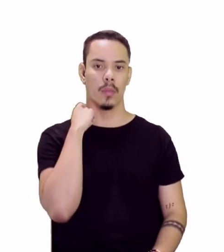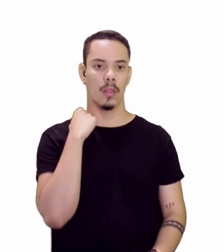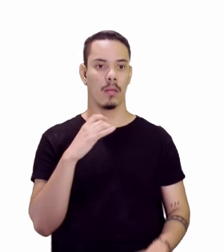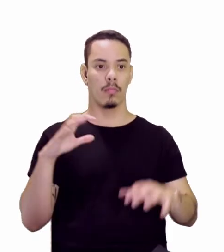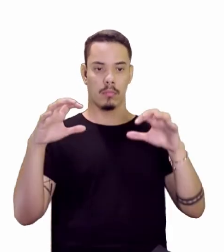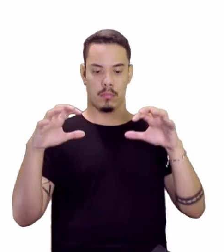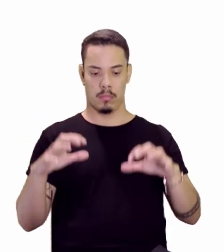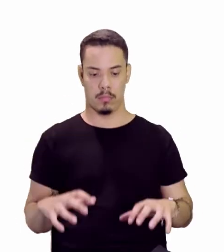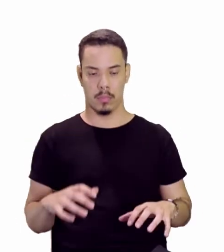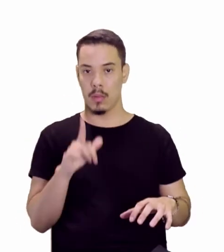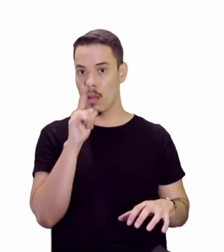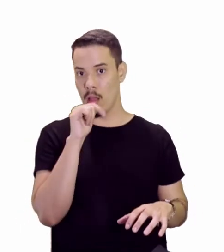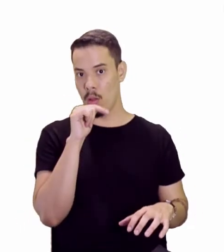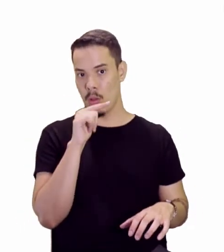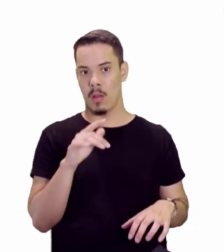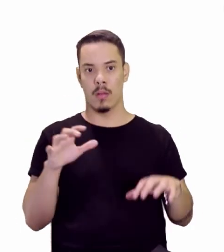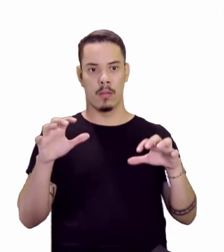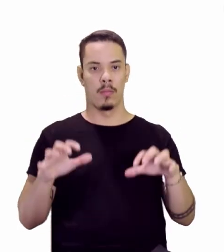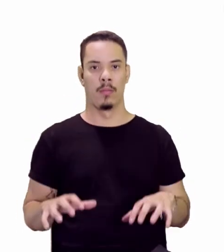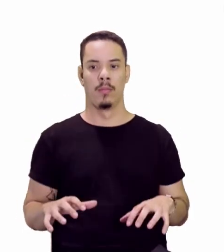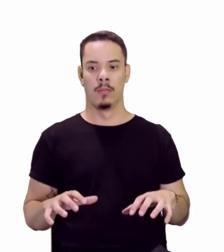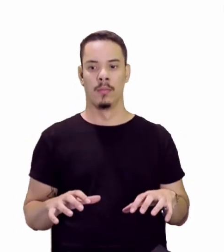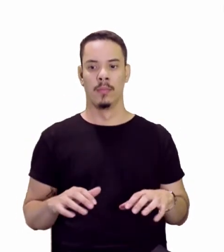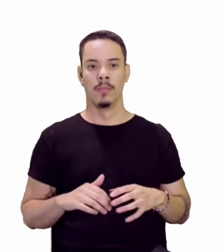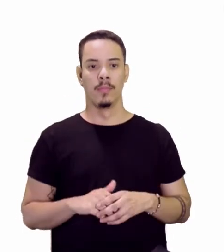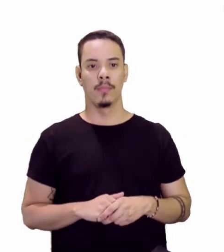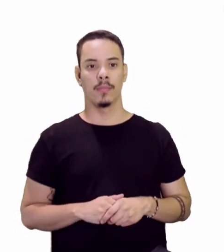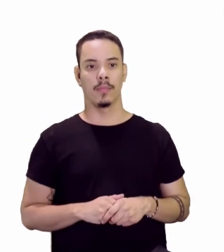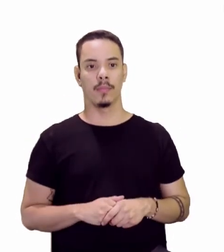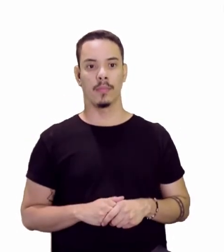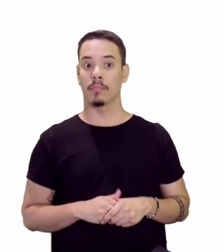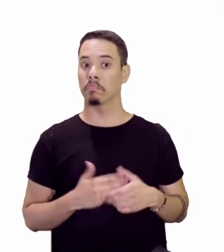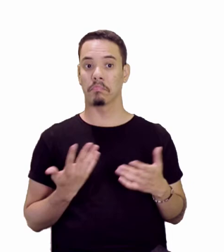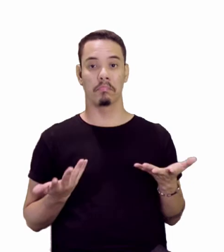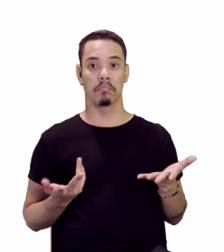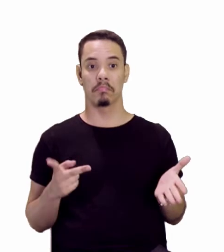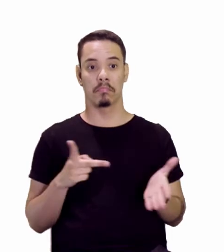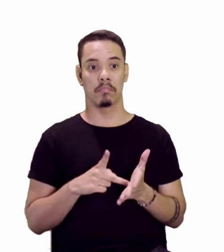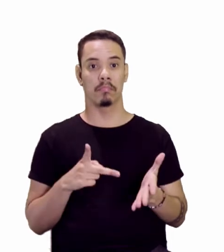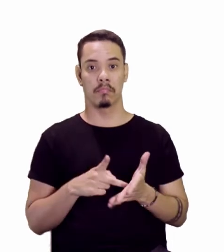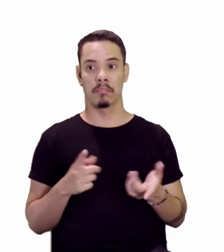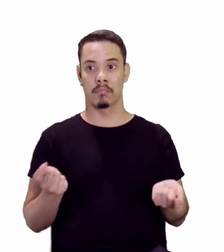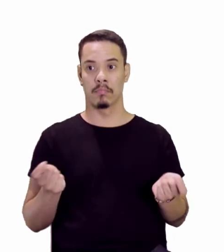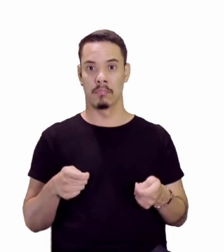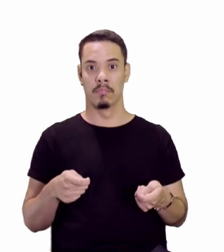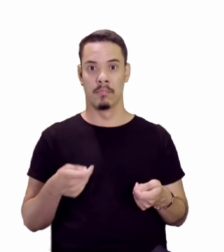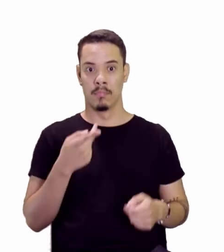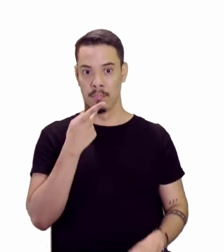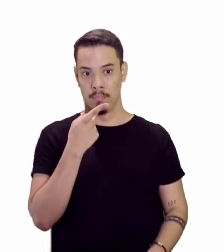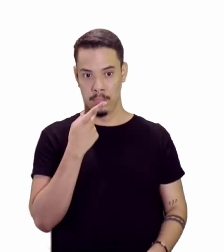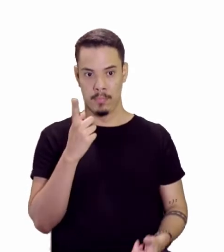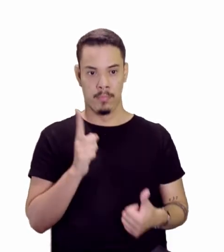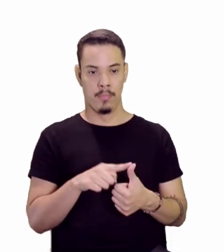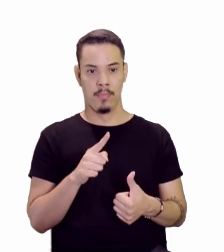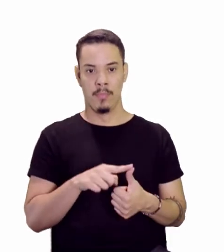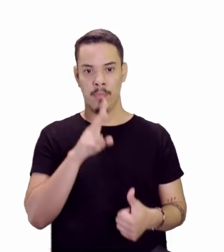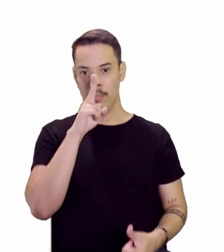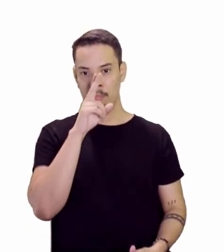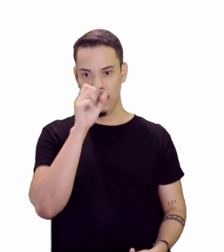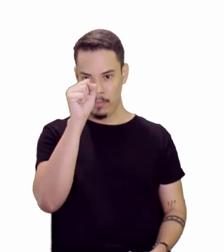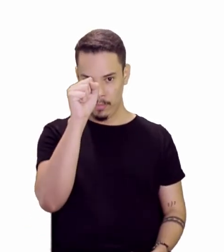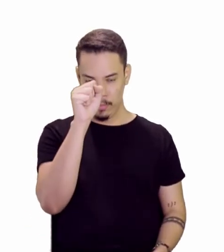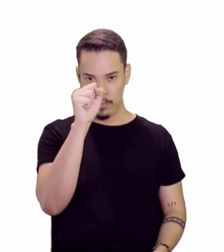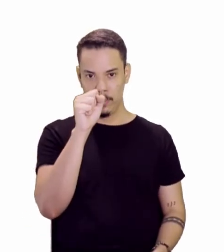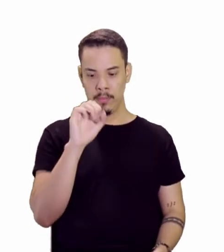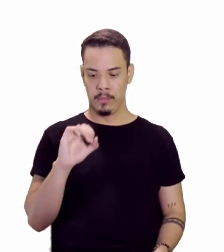num reservatório cheio de água. O que é verdadeiro afirmar? Que a força de empuxo é maior na